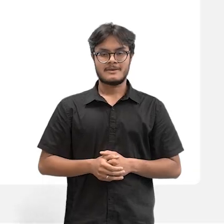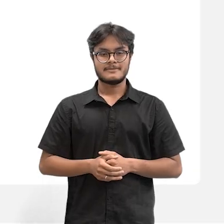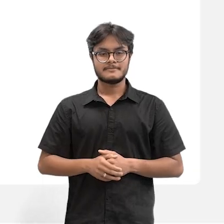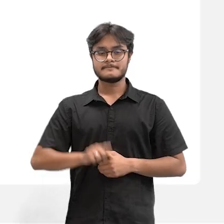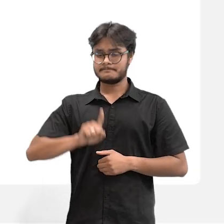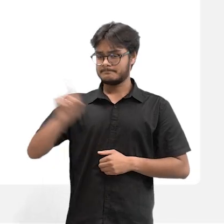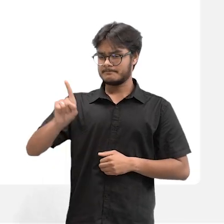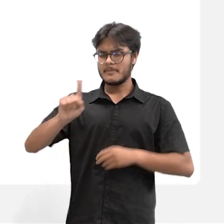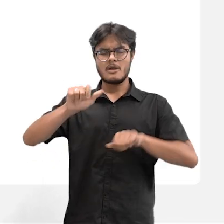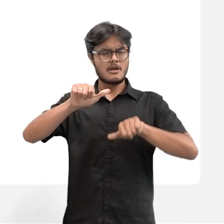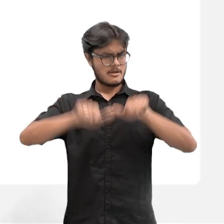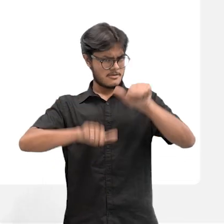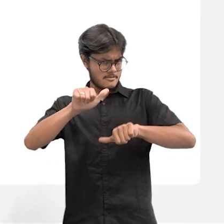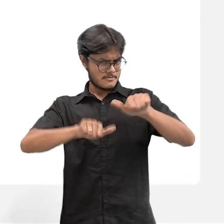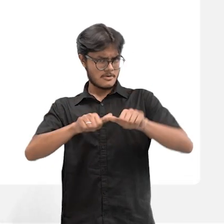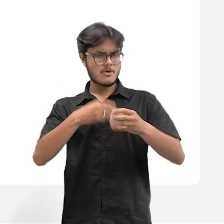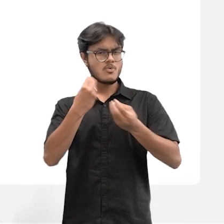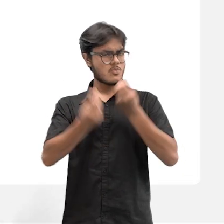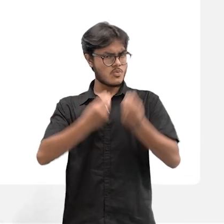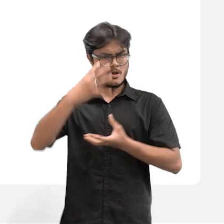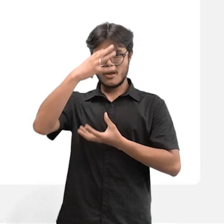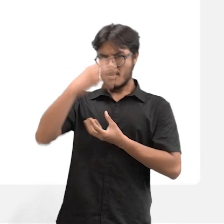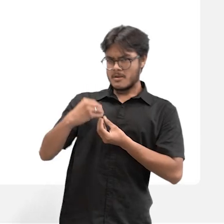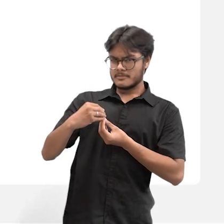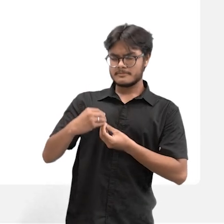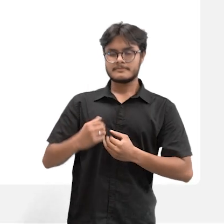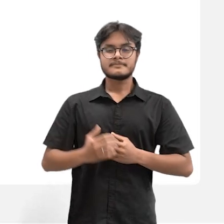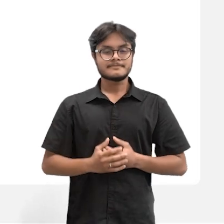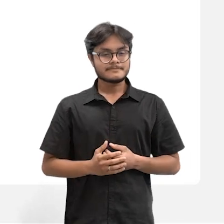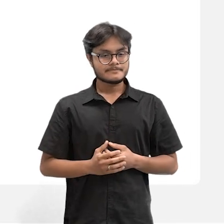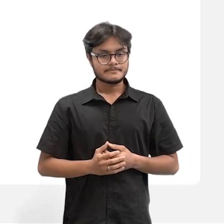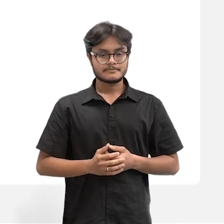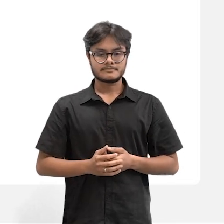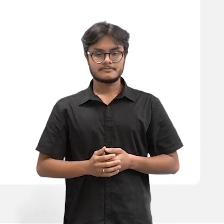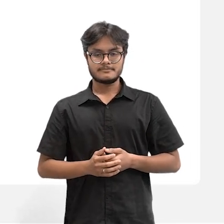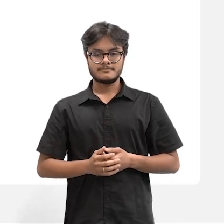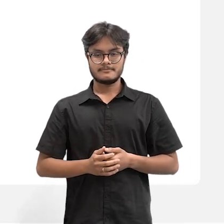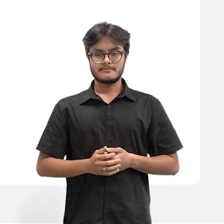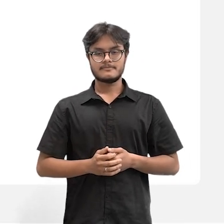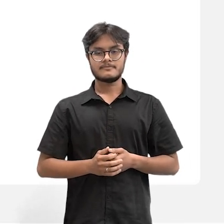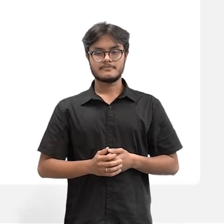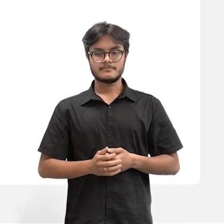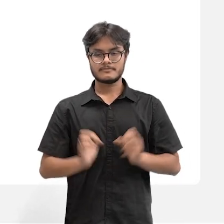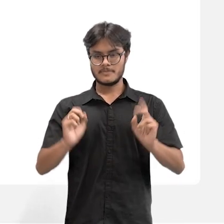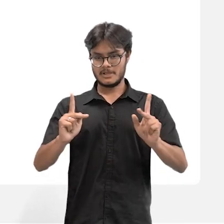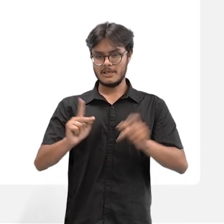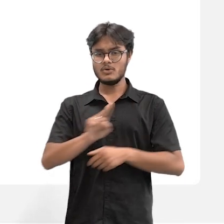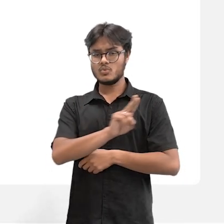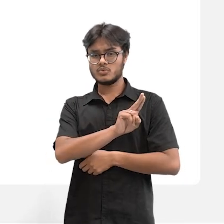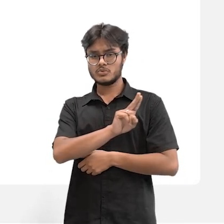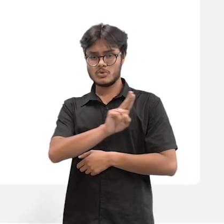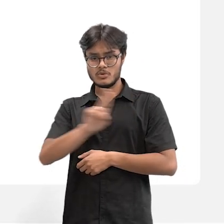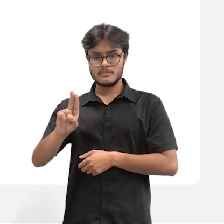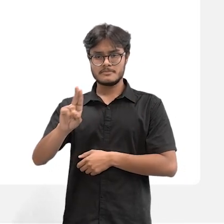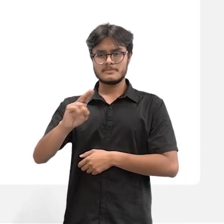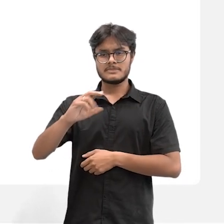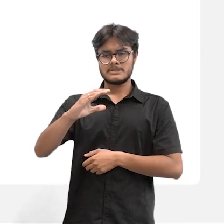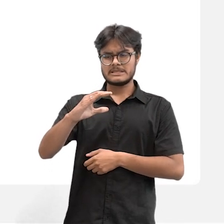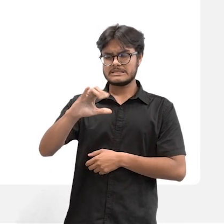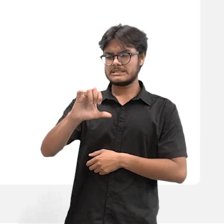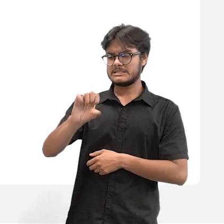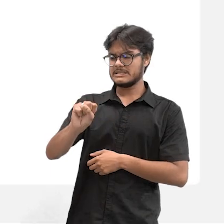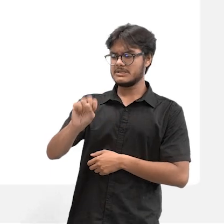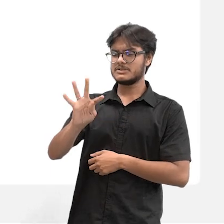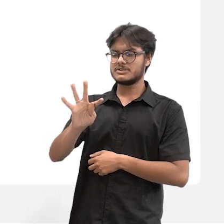nossa análise então. Aqui nós temos, né, um ciclo da nossa cisticercose e nesse